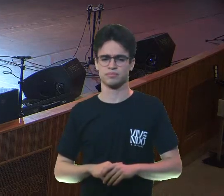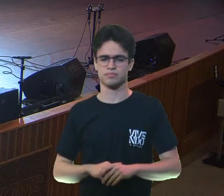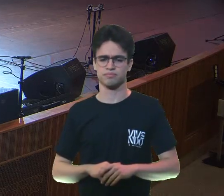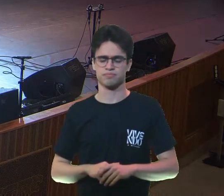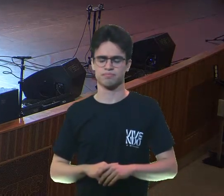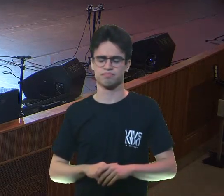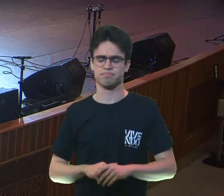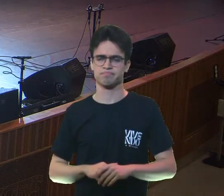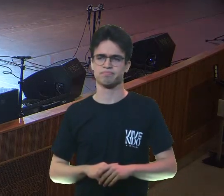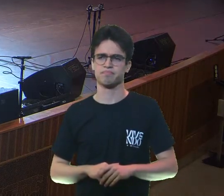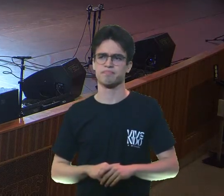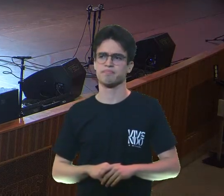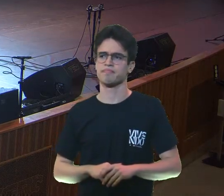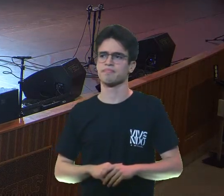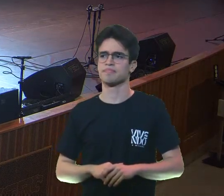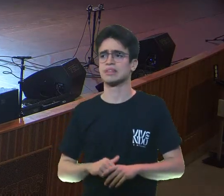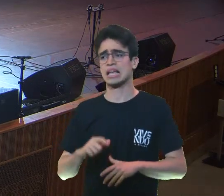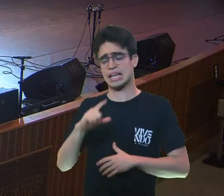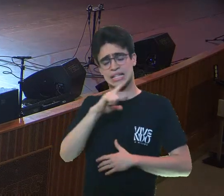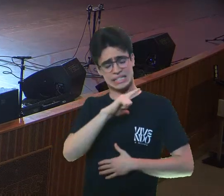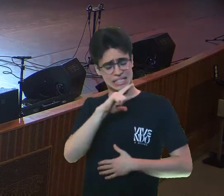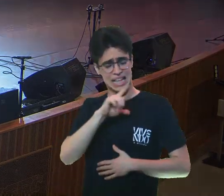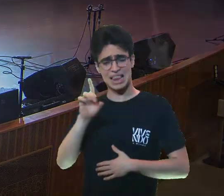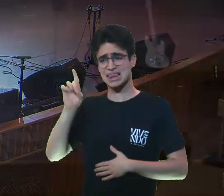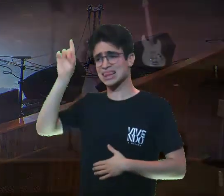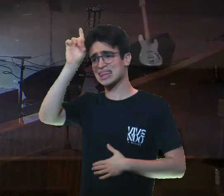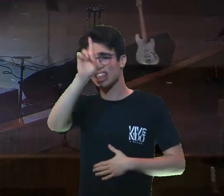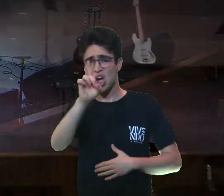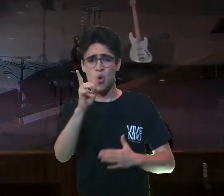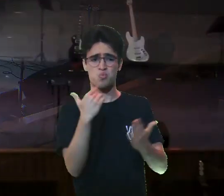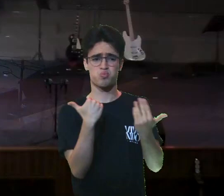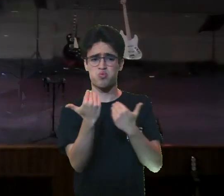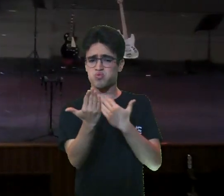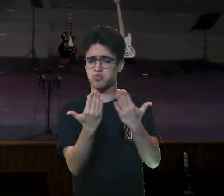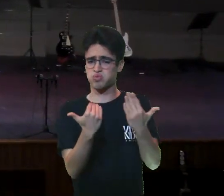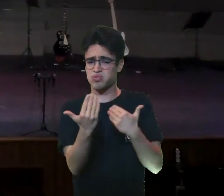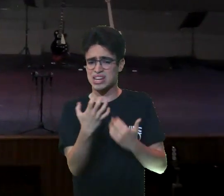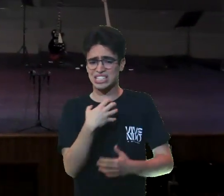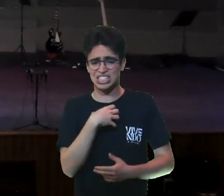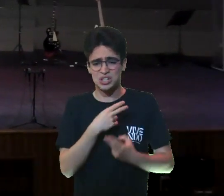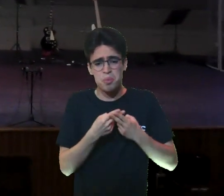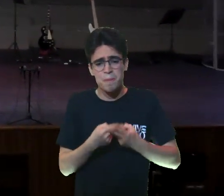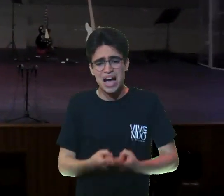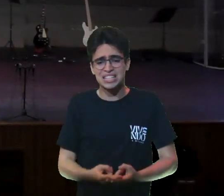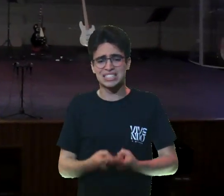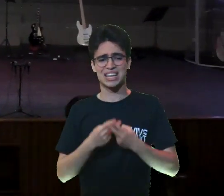Há uma conversa paciente do Cristo conosco hoje.